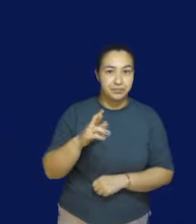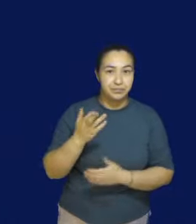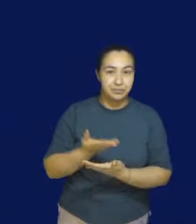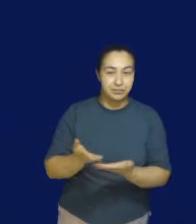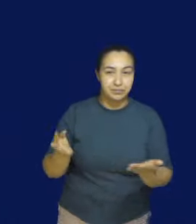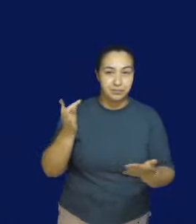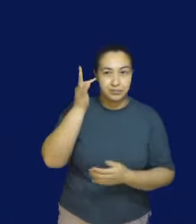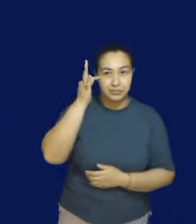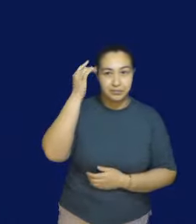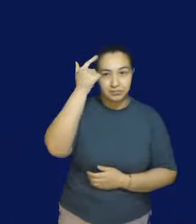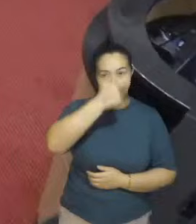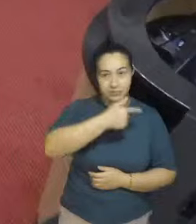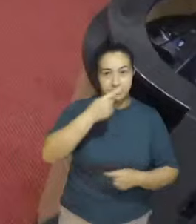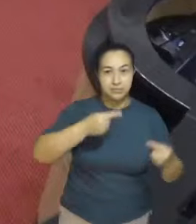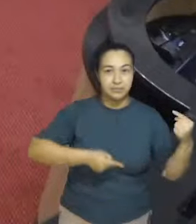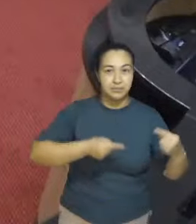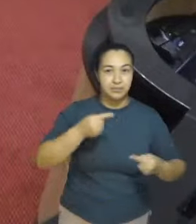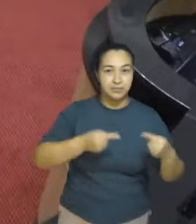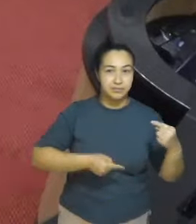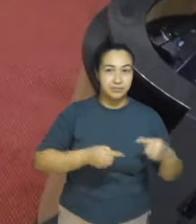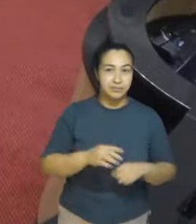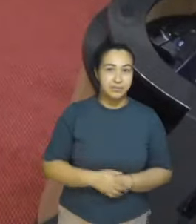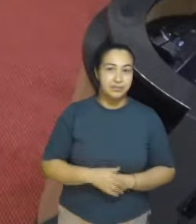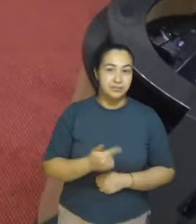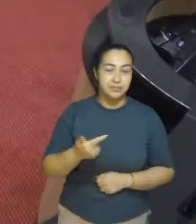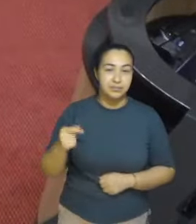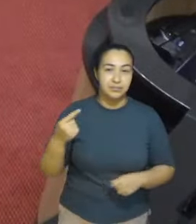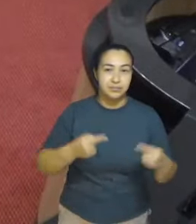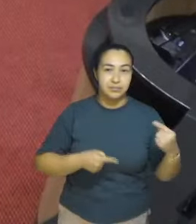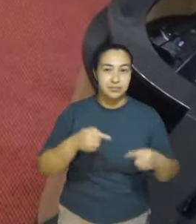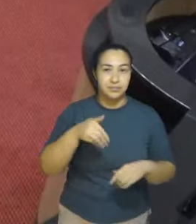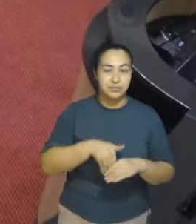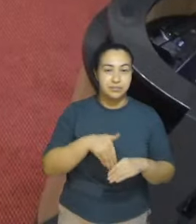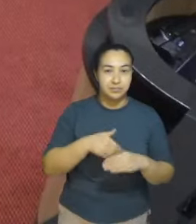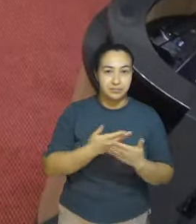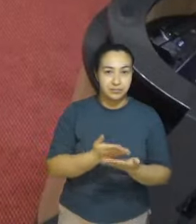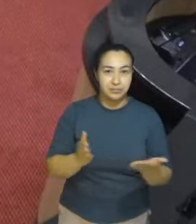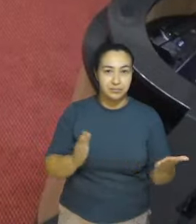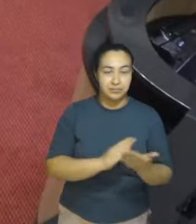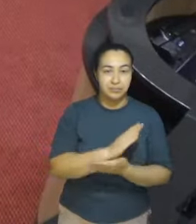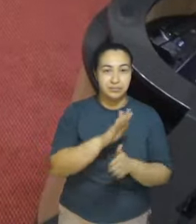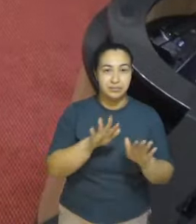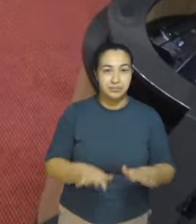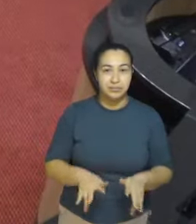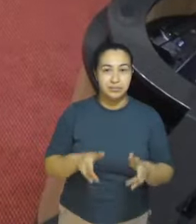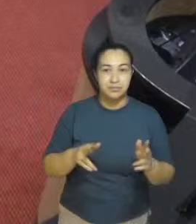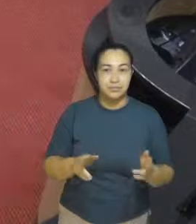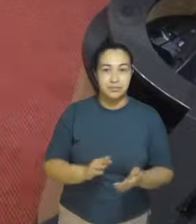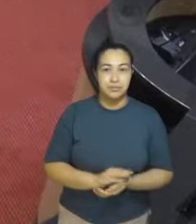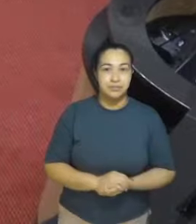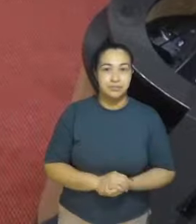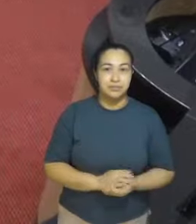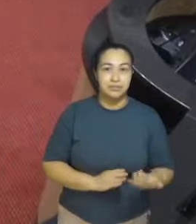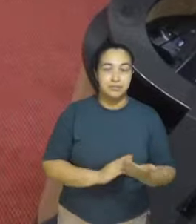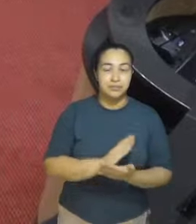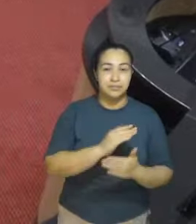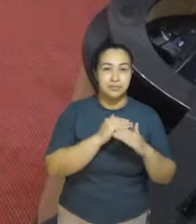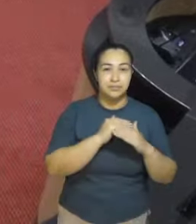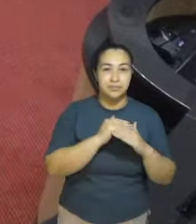Fabiano da Luz, em discussão. Não havendo quem queira discutir, em votação. Deputados que aprovam, permaneçam como se encontram. Aprovado